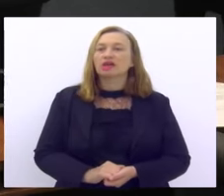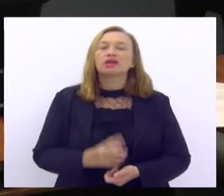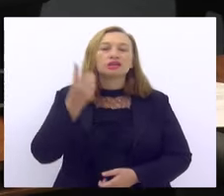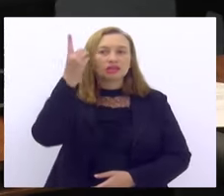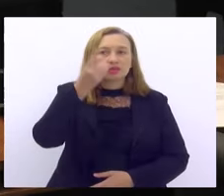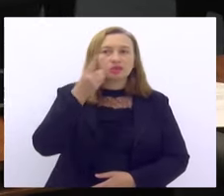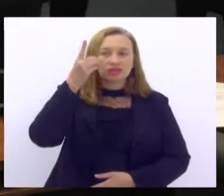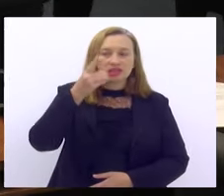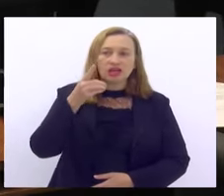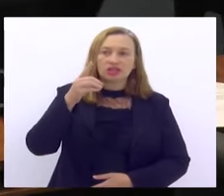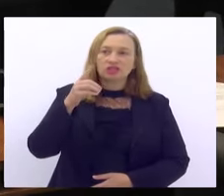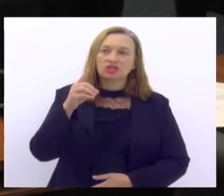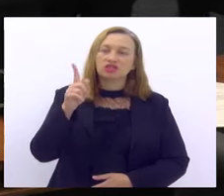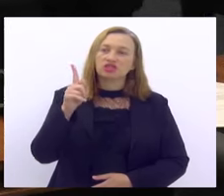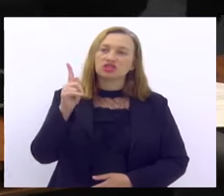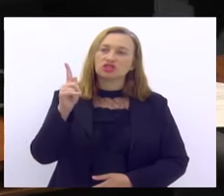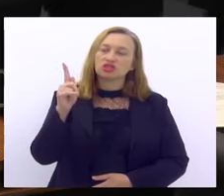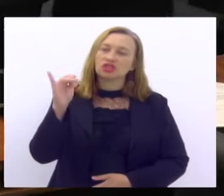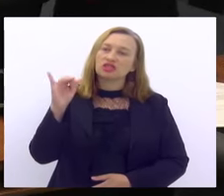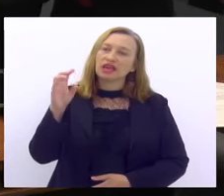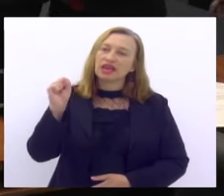Deputada Gisele Monteiro.